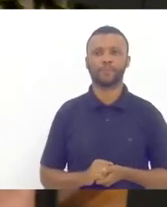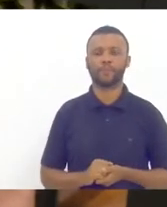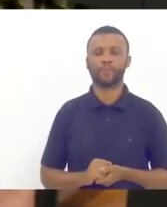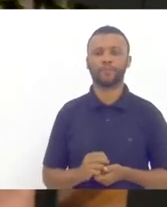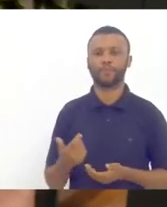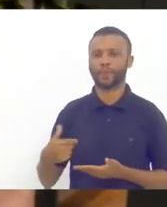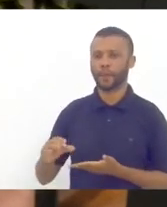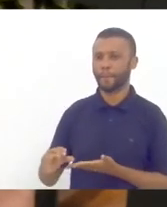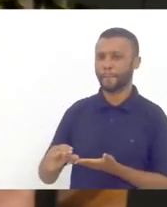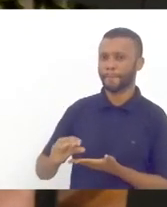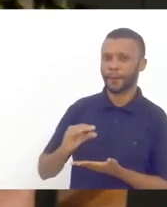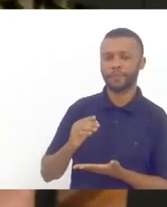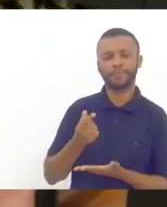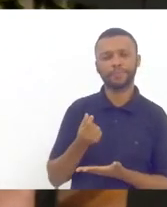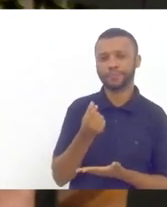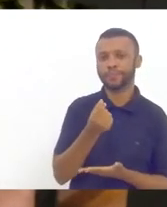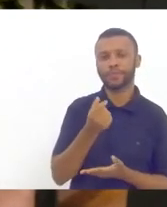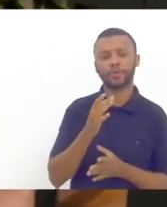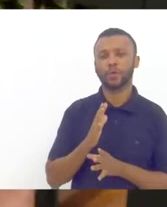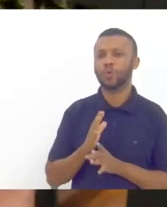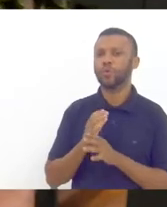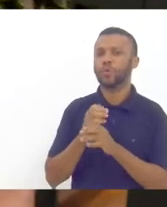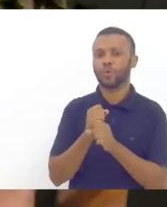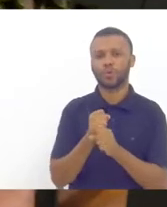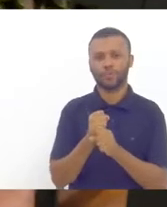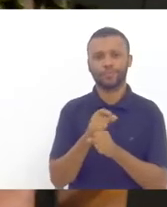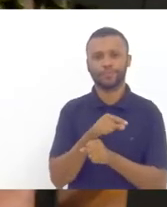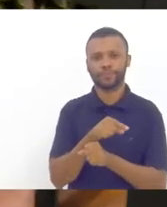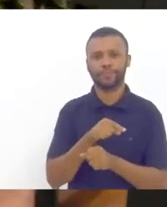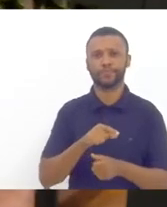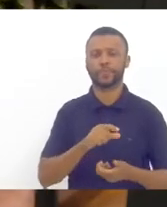pagamento, digamos assim, de recomposição